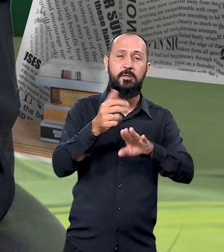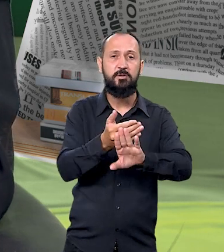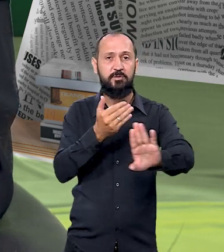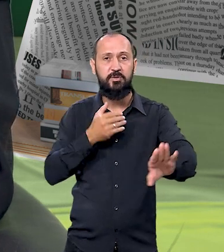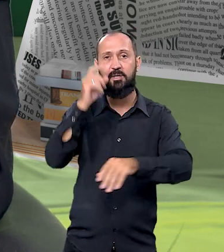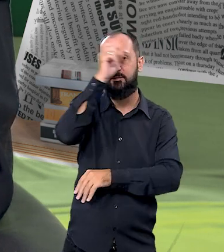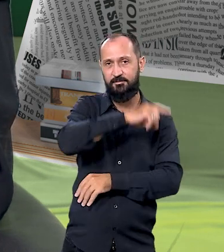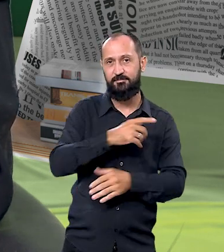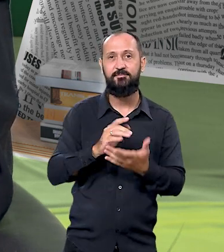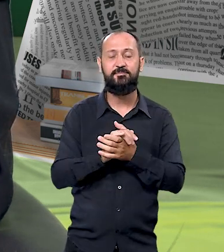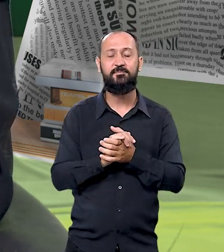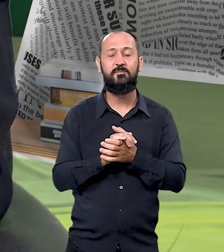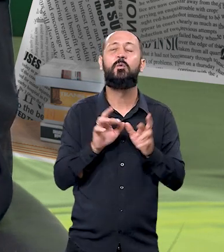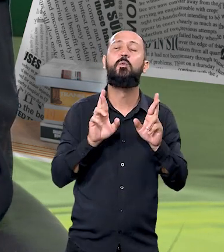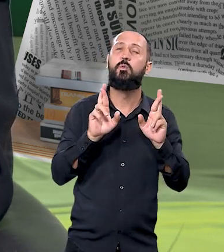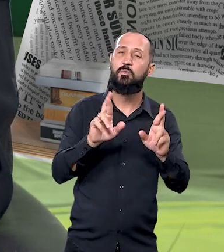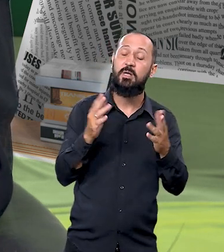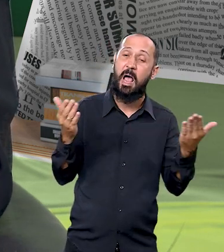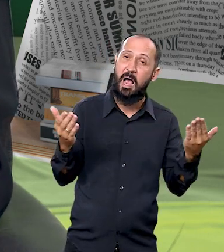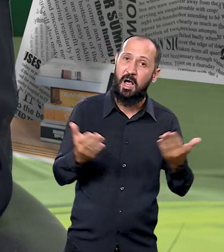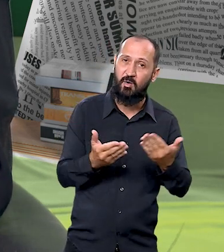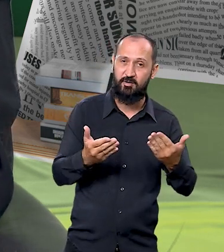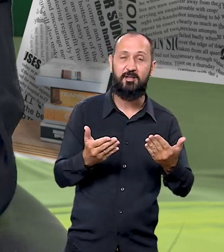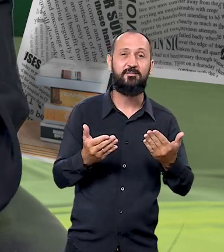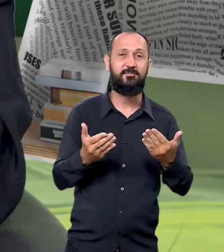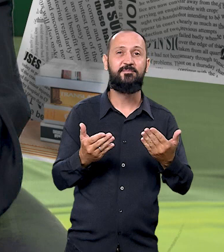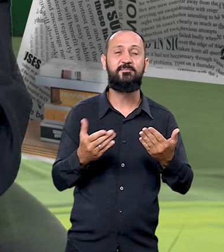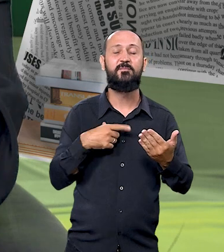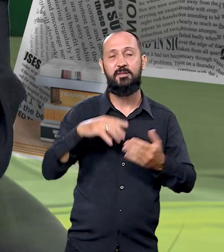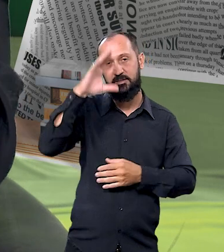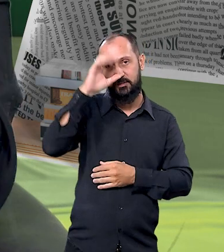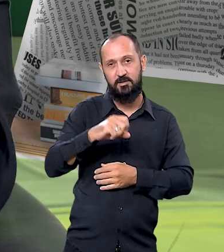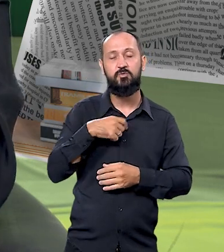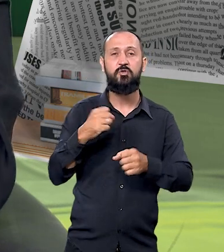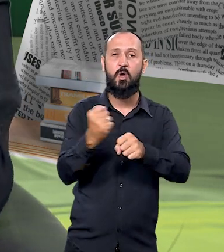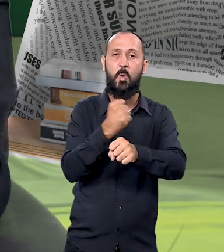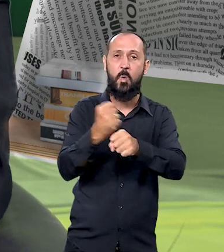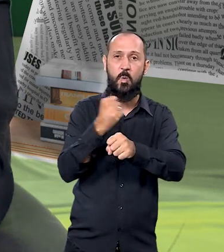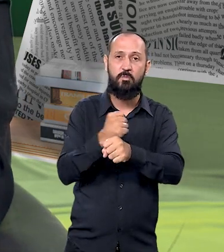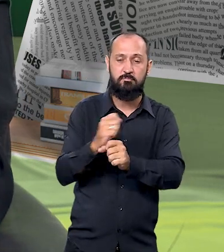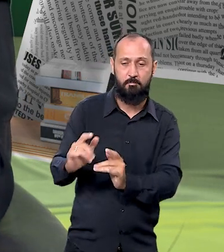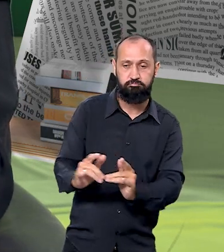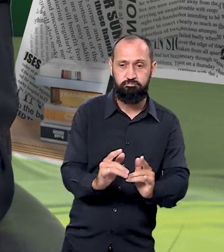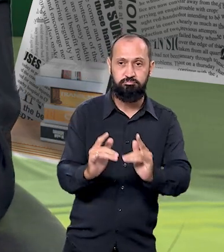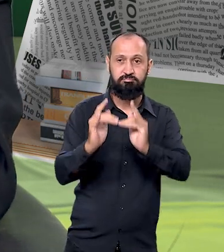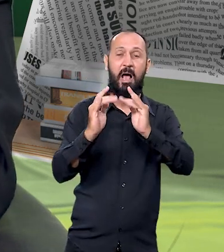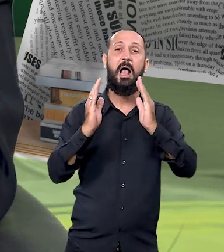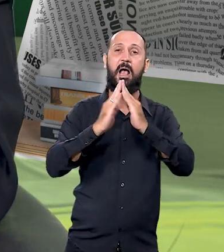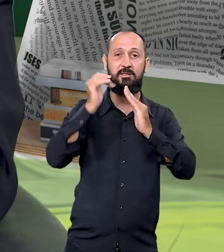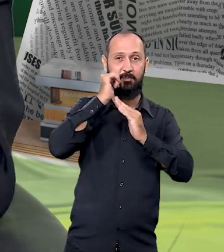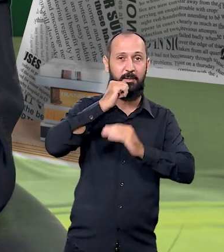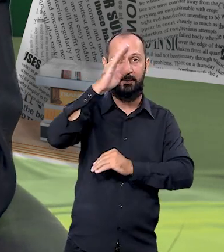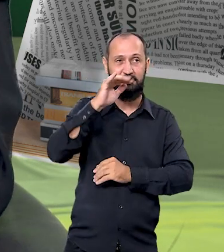dificuldades. Então, eu espero que a partir de agora, com essa decisão de construção da Casa da Mulher Brasileira em Corumbá, o poder